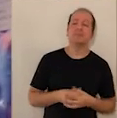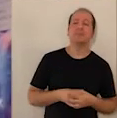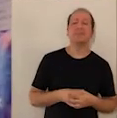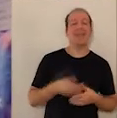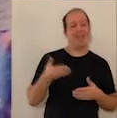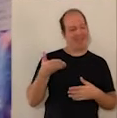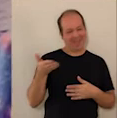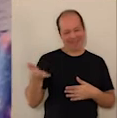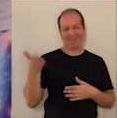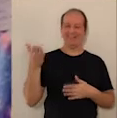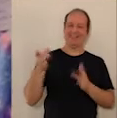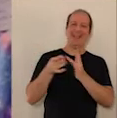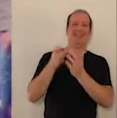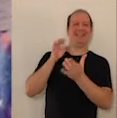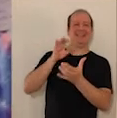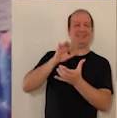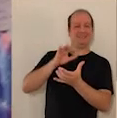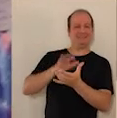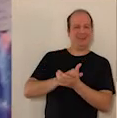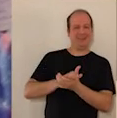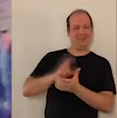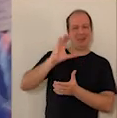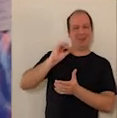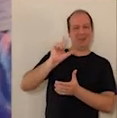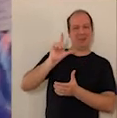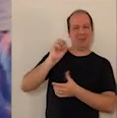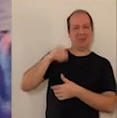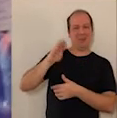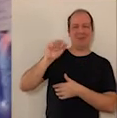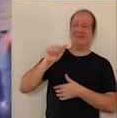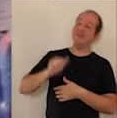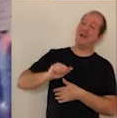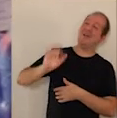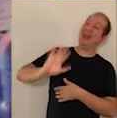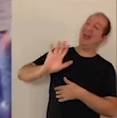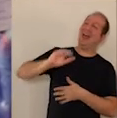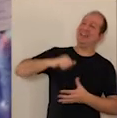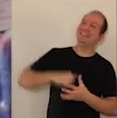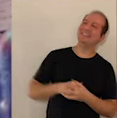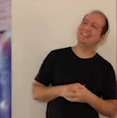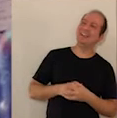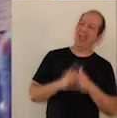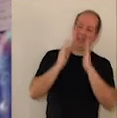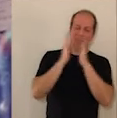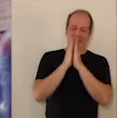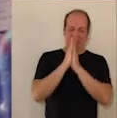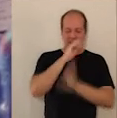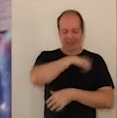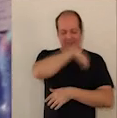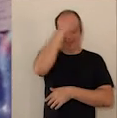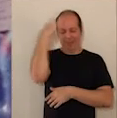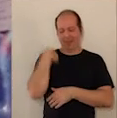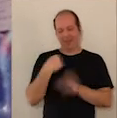Essa é minha esposa Colomba, seu Volpone. Olá! Eu vou rezar a Madonna para que o